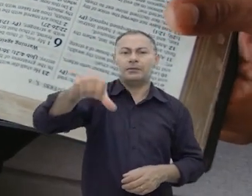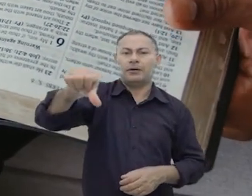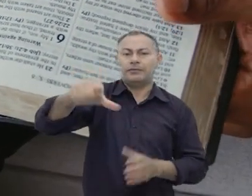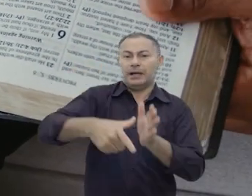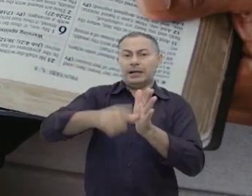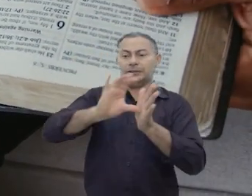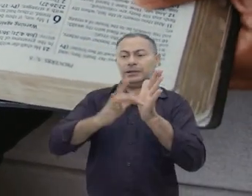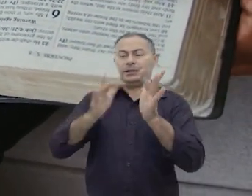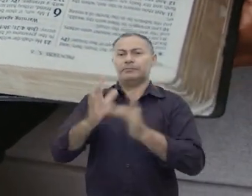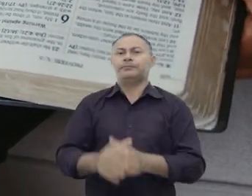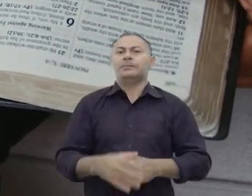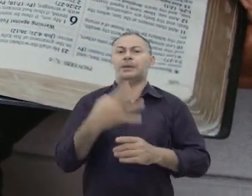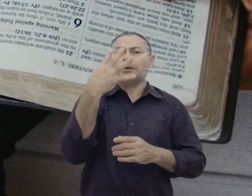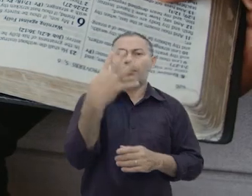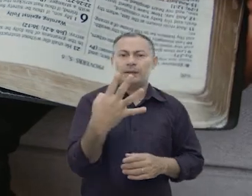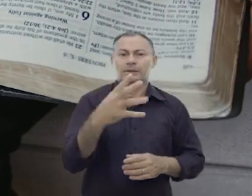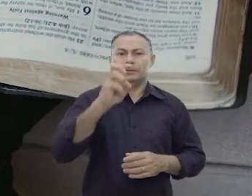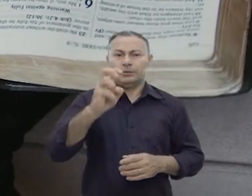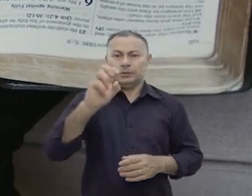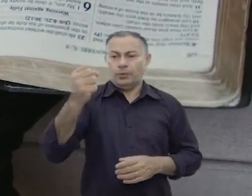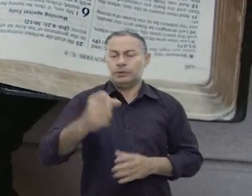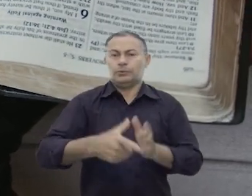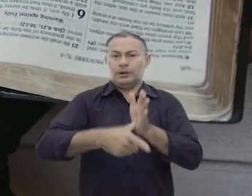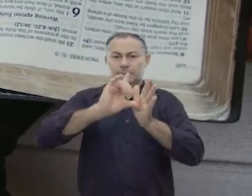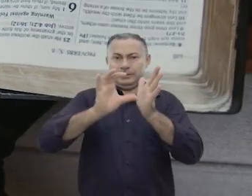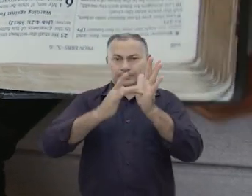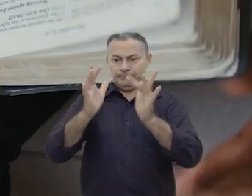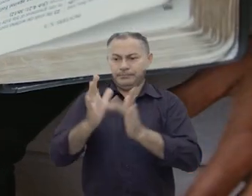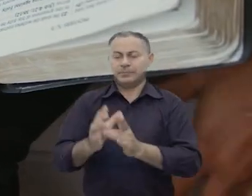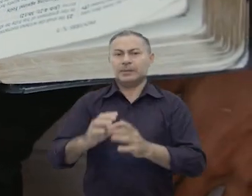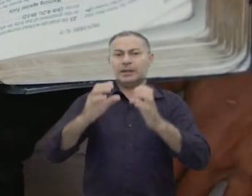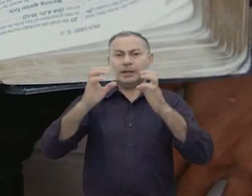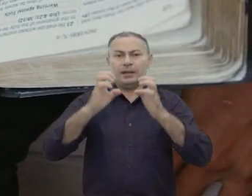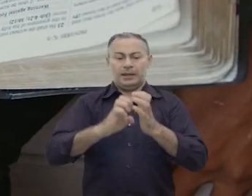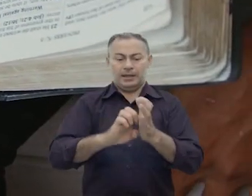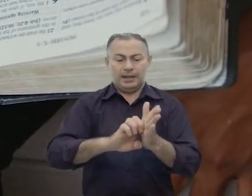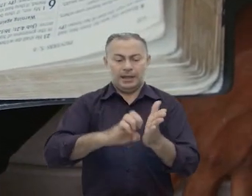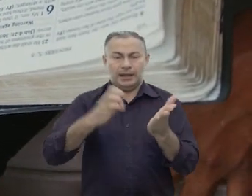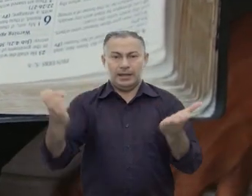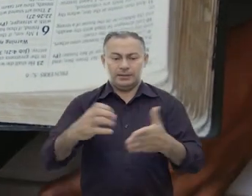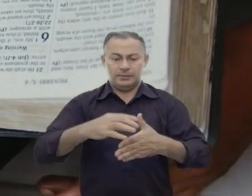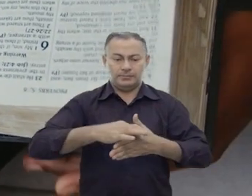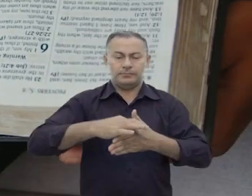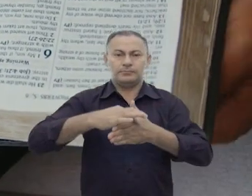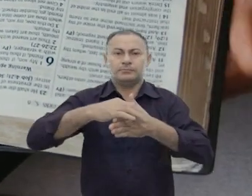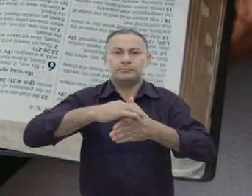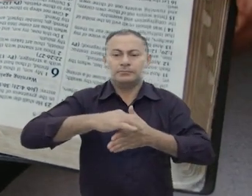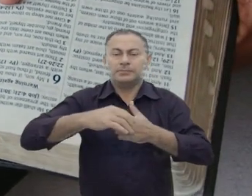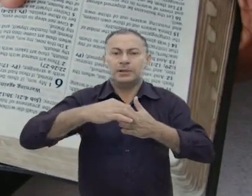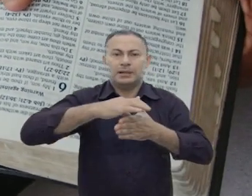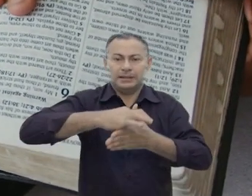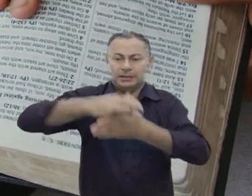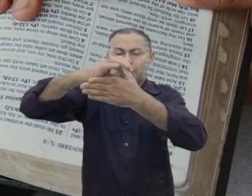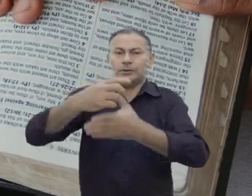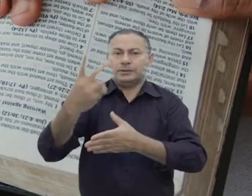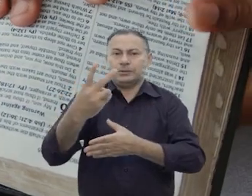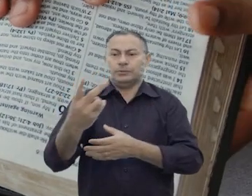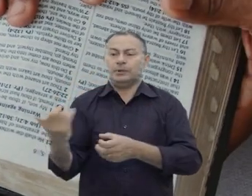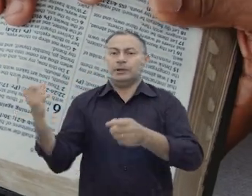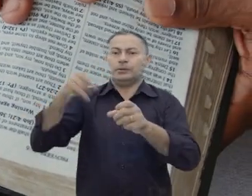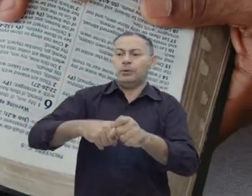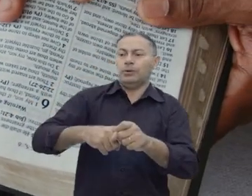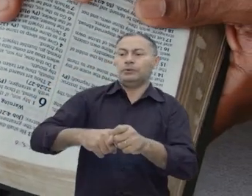479 a.C. Em 458 a.C., Esdras liderou o segundo retorno do